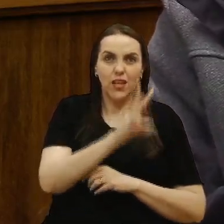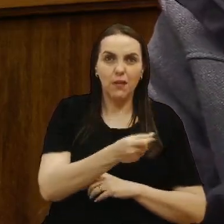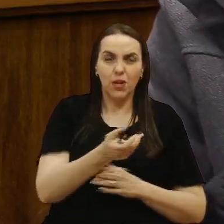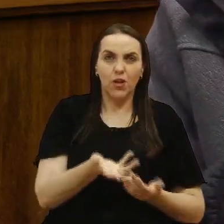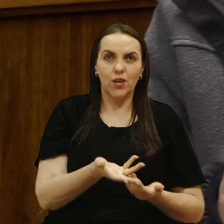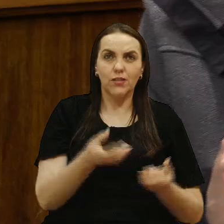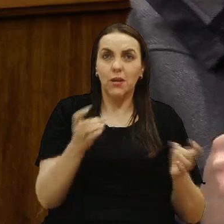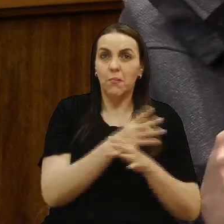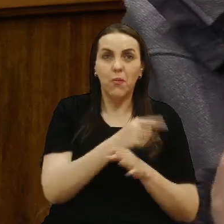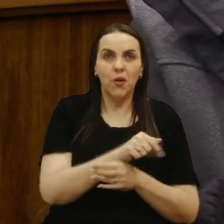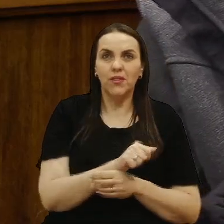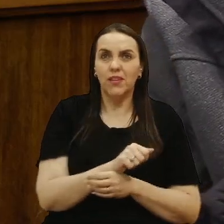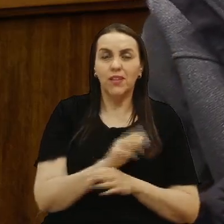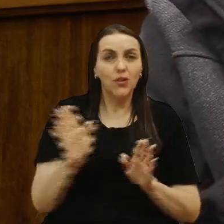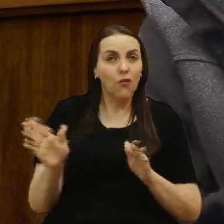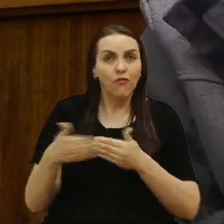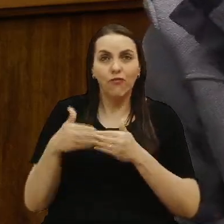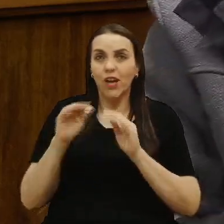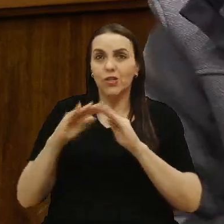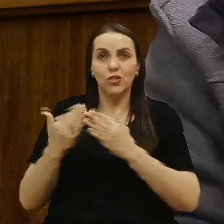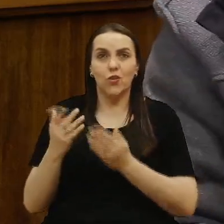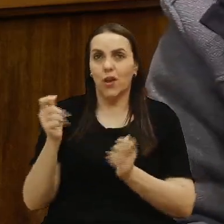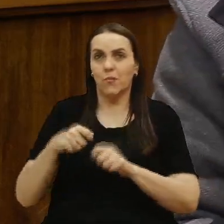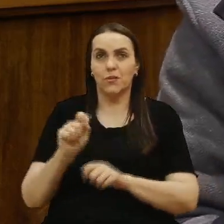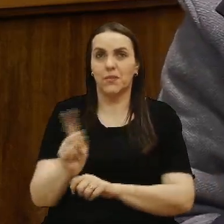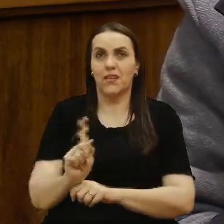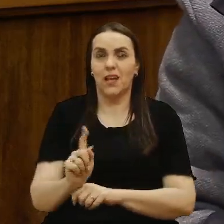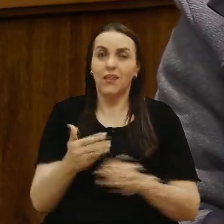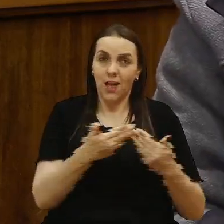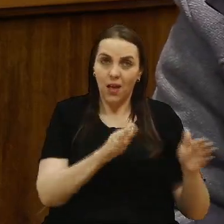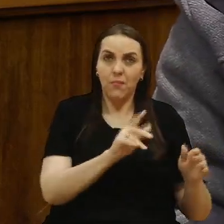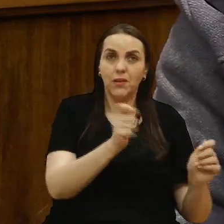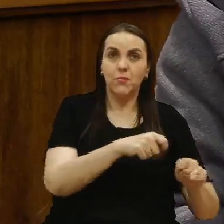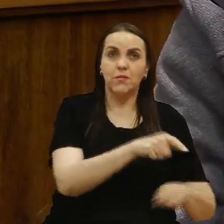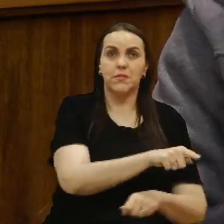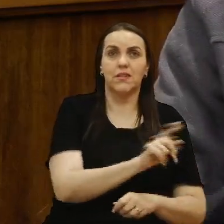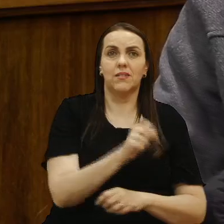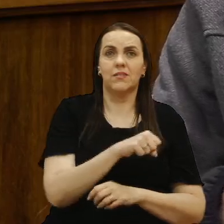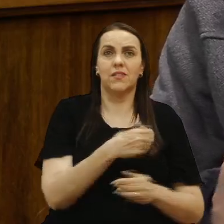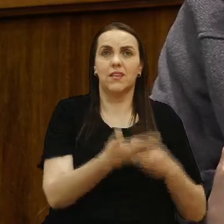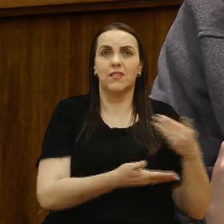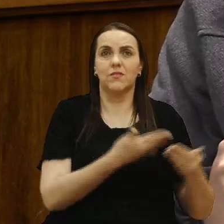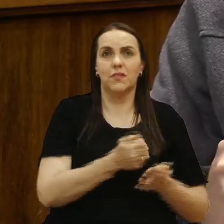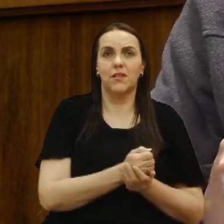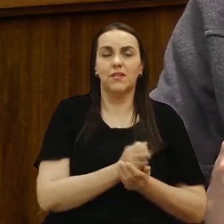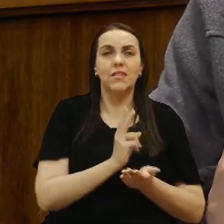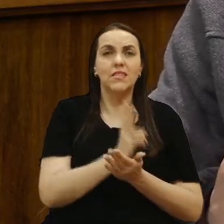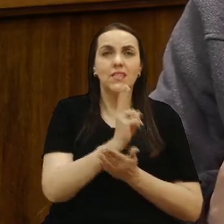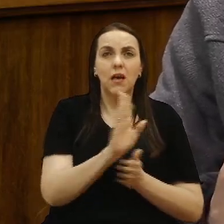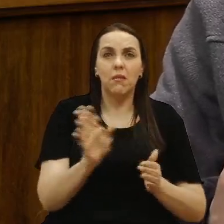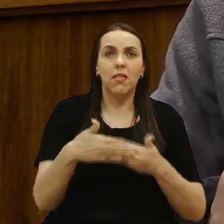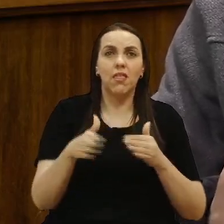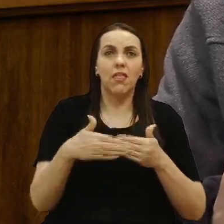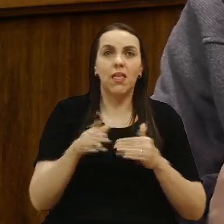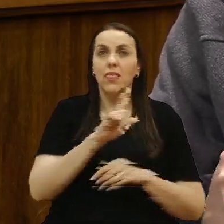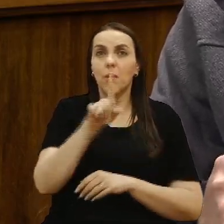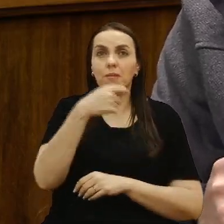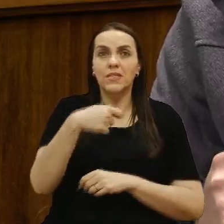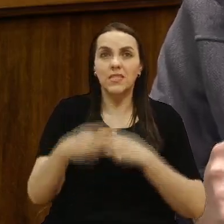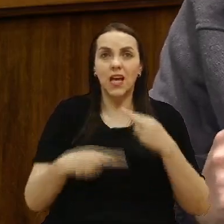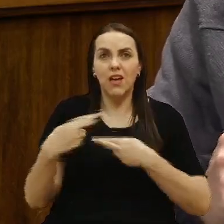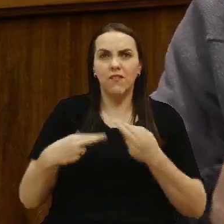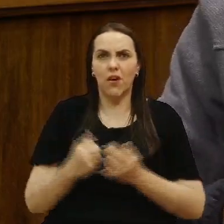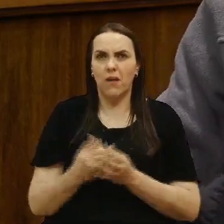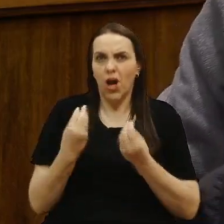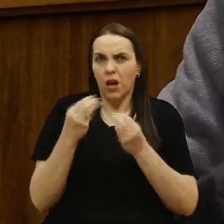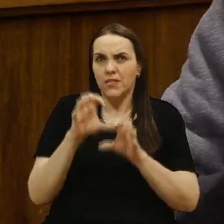atender. Então fecha que não tem condições de atender e deixa aberta que tem condições. Sempre encerram a que não precisa reformar. Isso que é